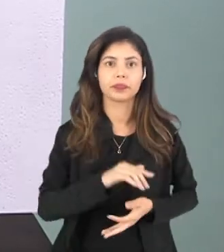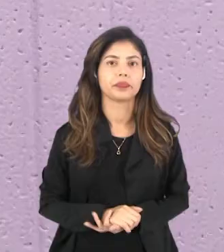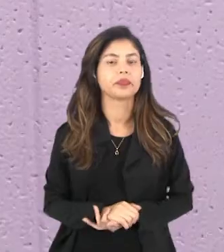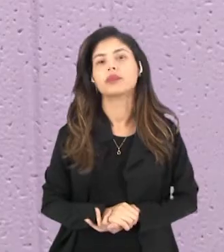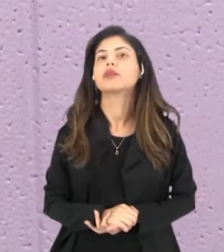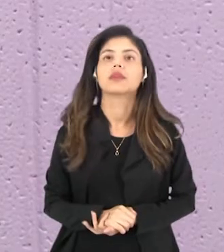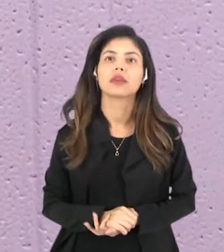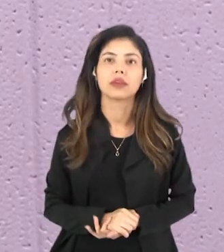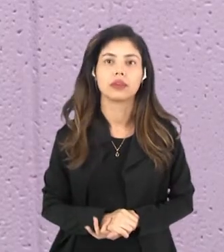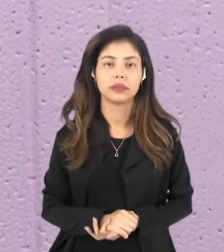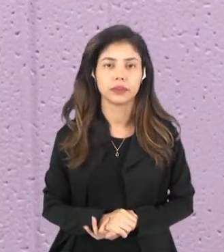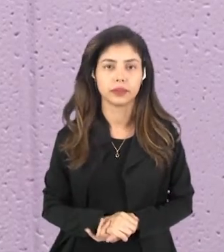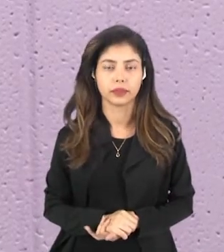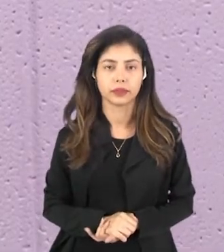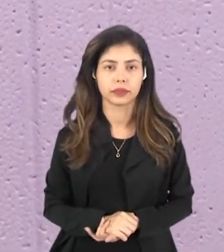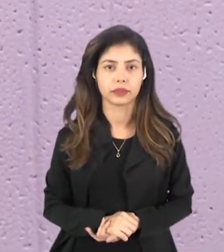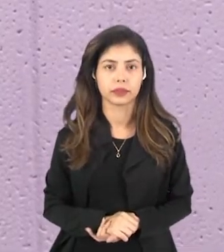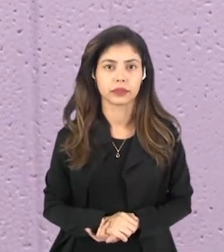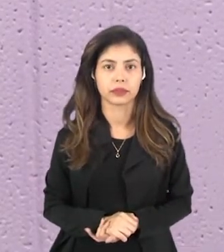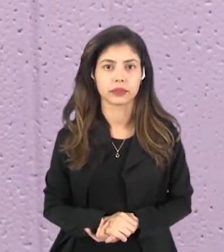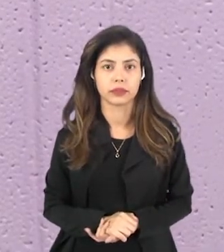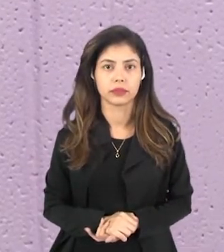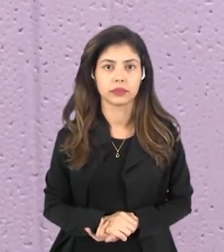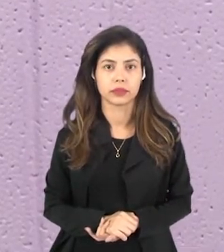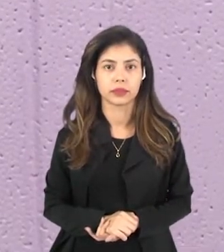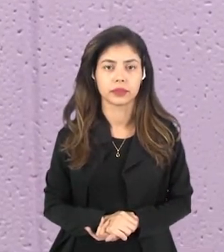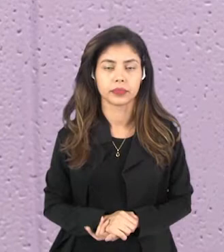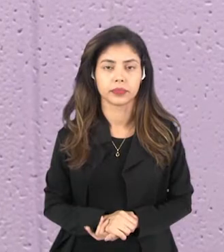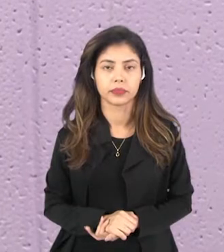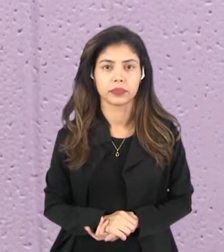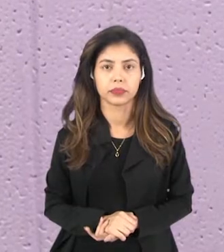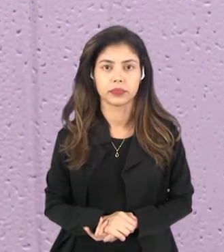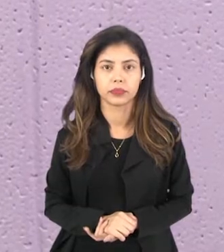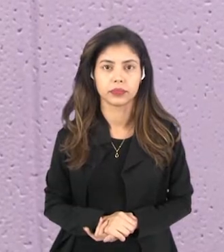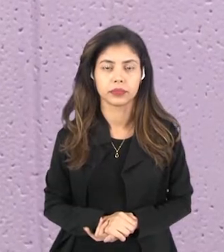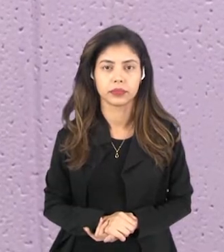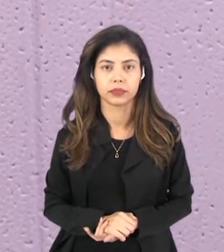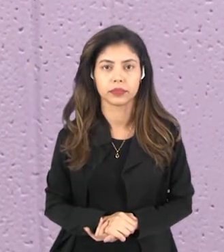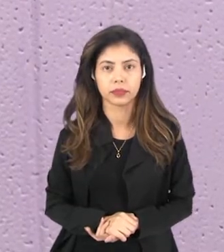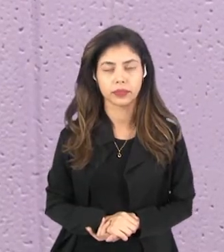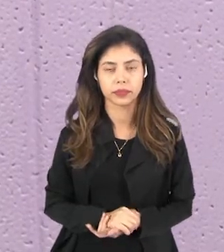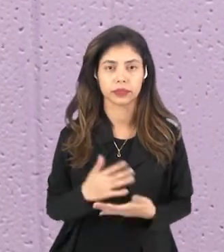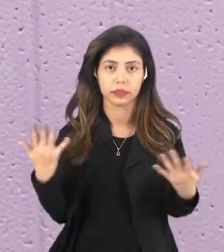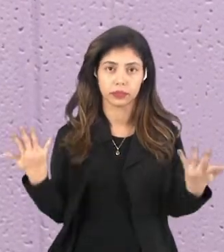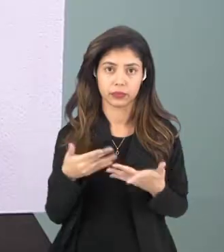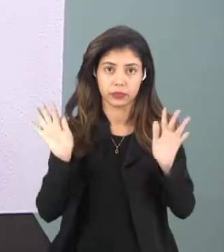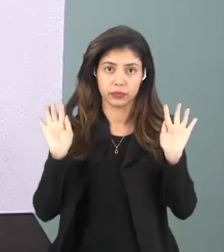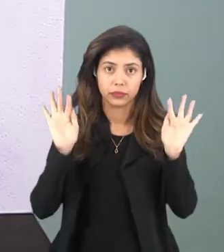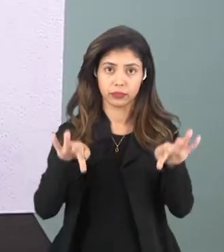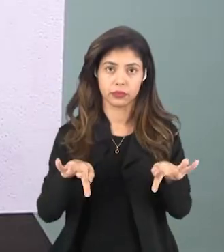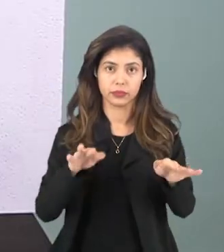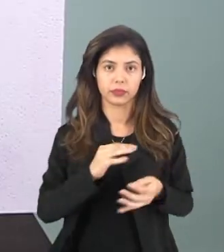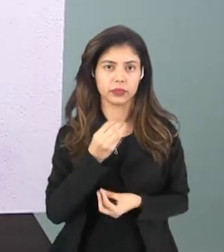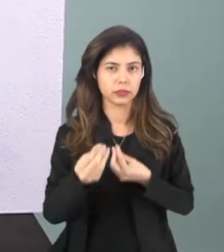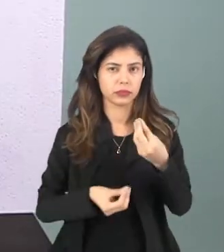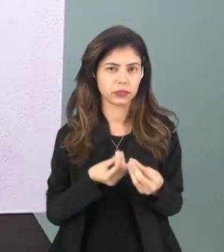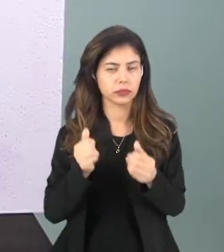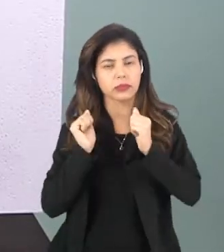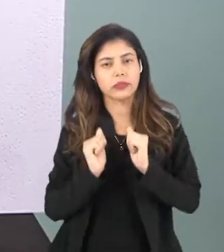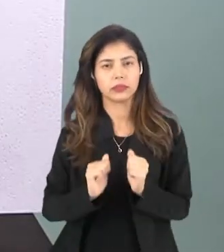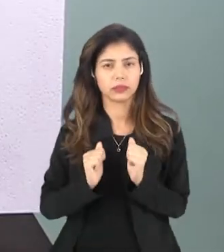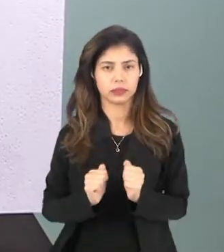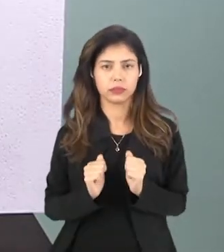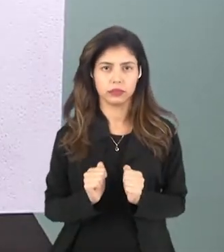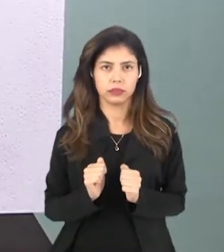aqui E aí a e agora o Finn como nós